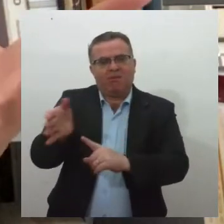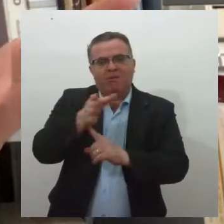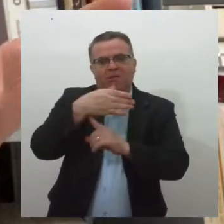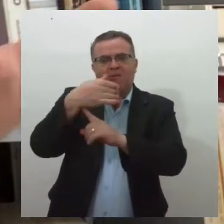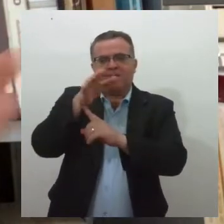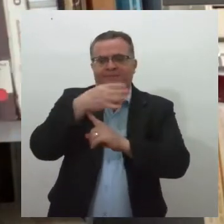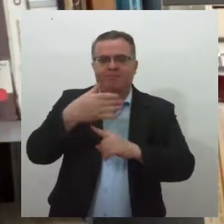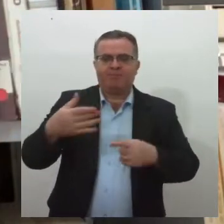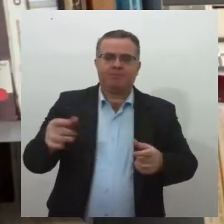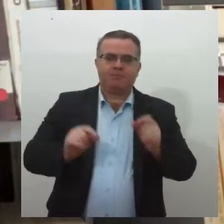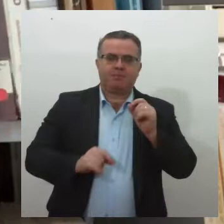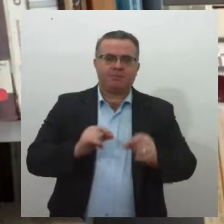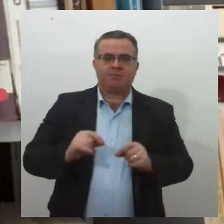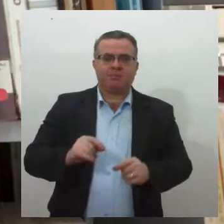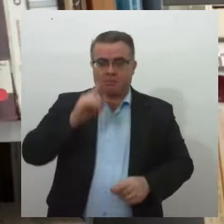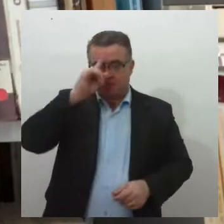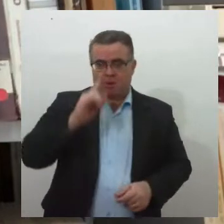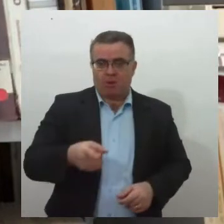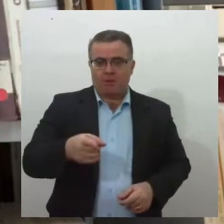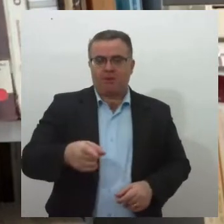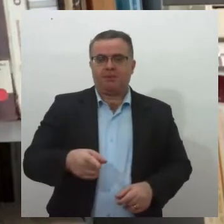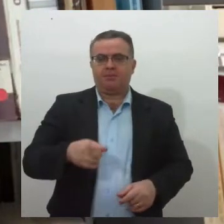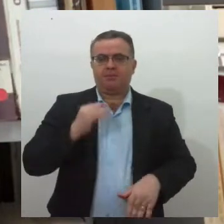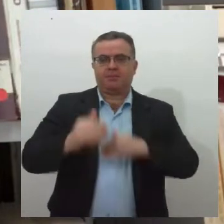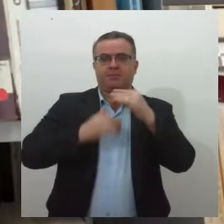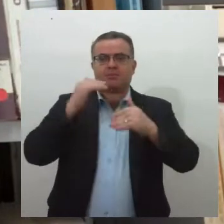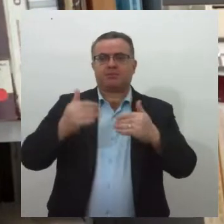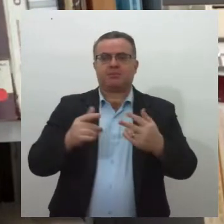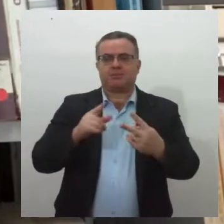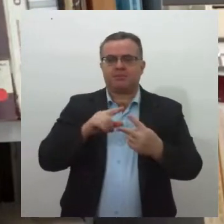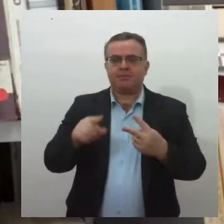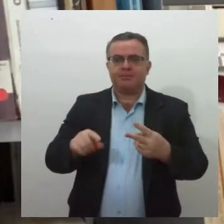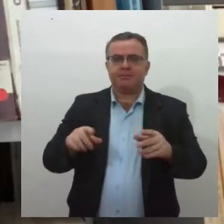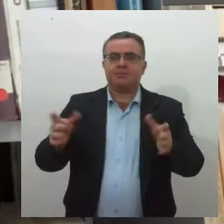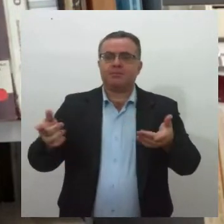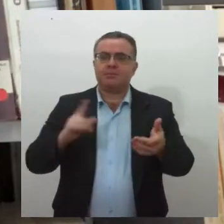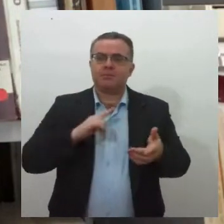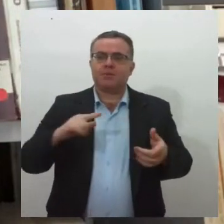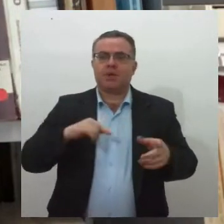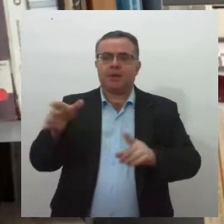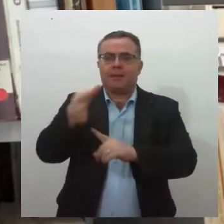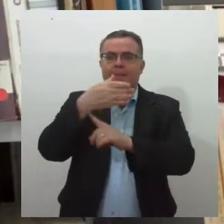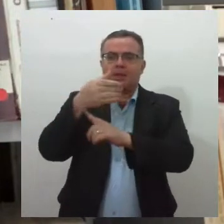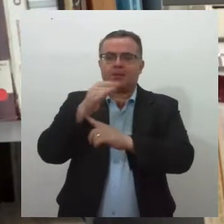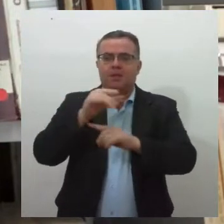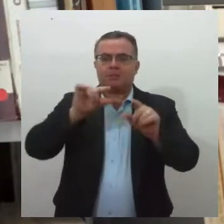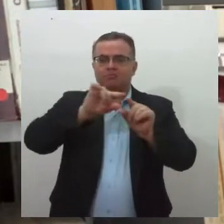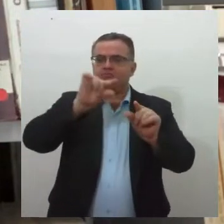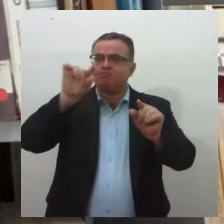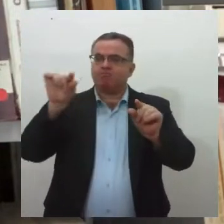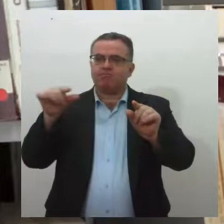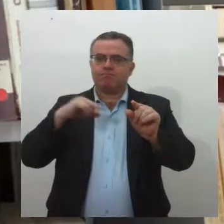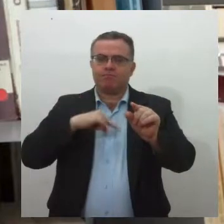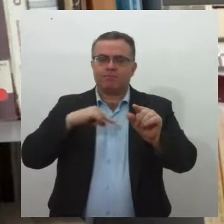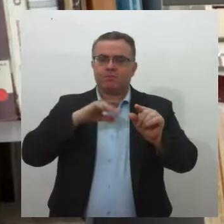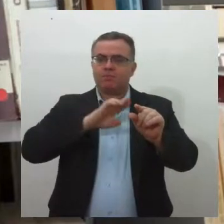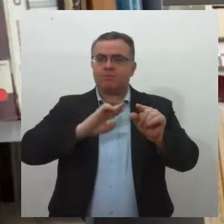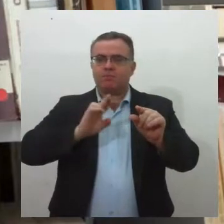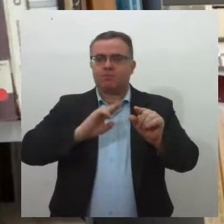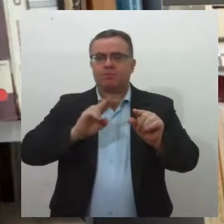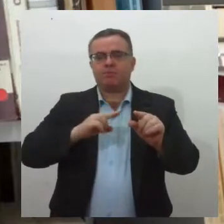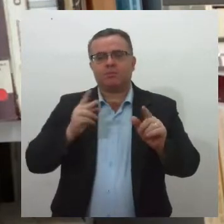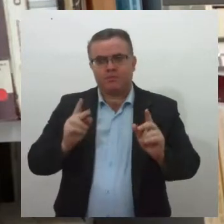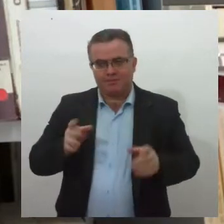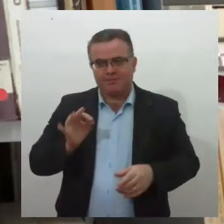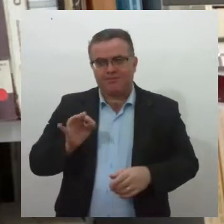ordem e progresso. Isso significa dizer que nós temos uma república com um ideal positivista,